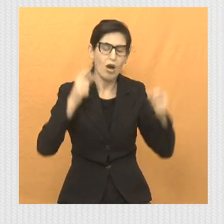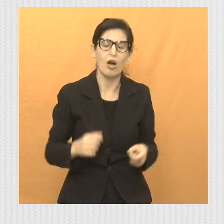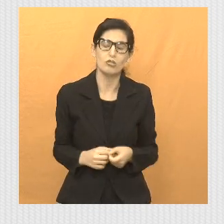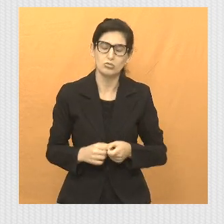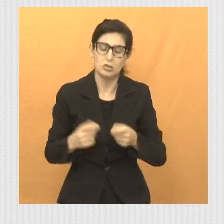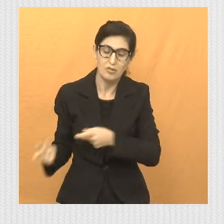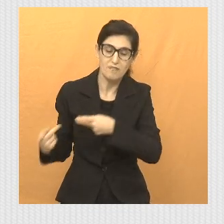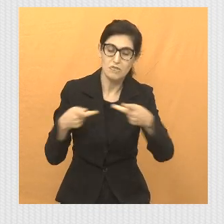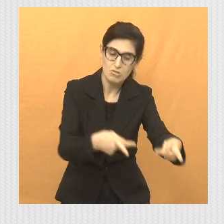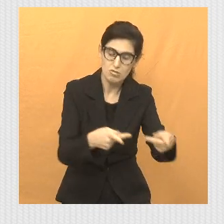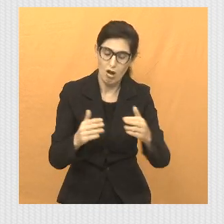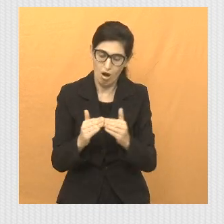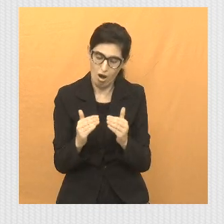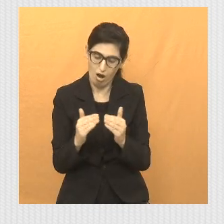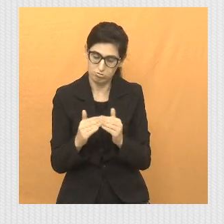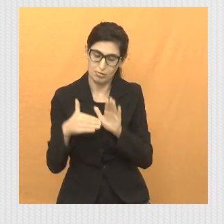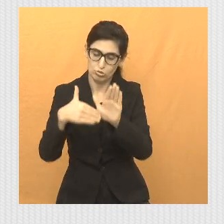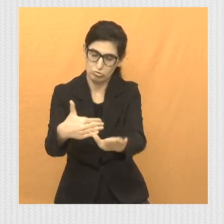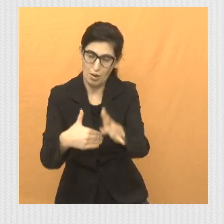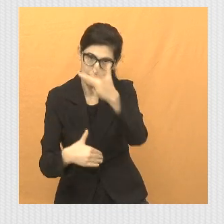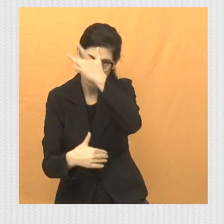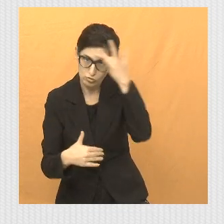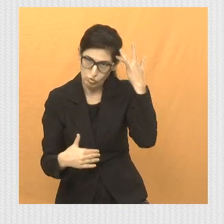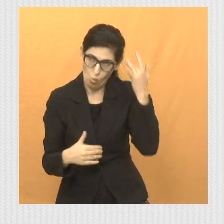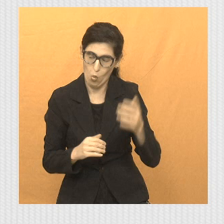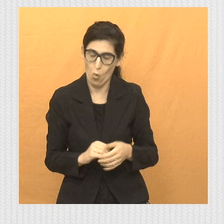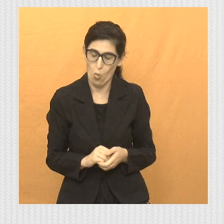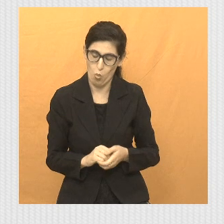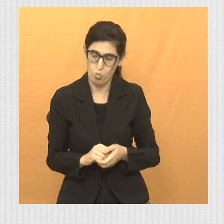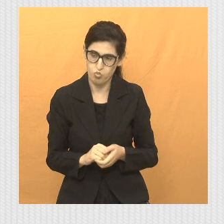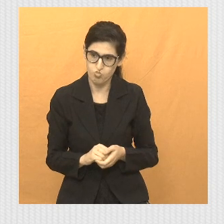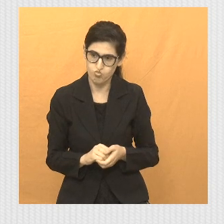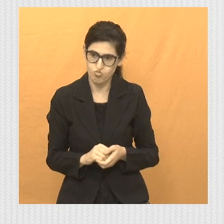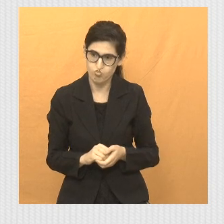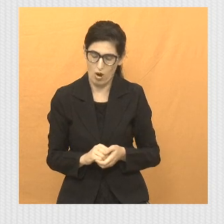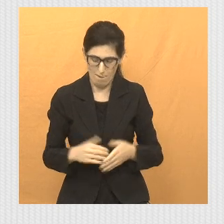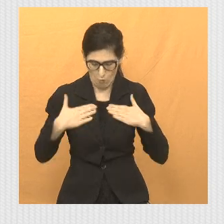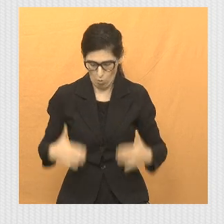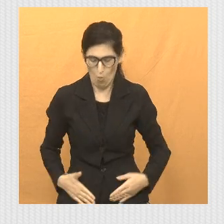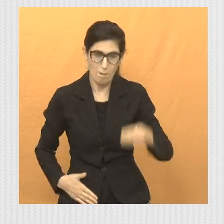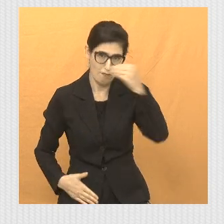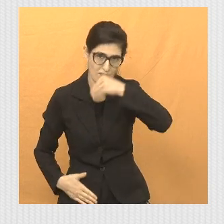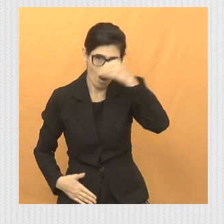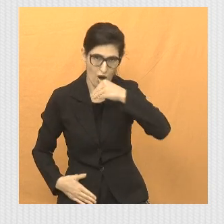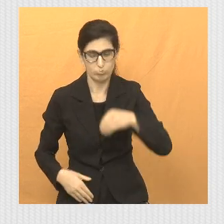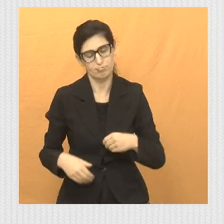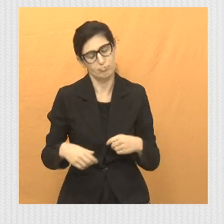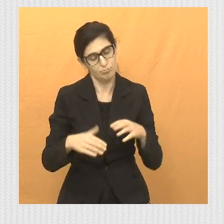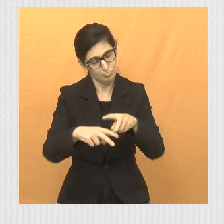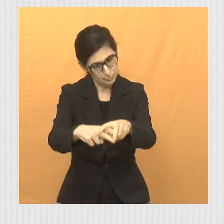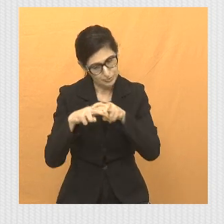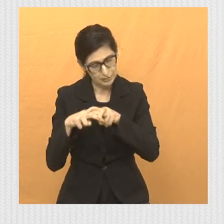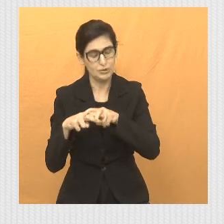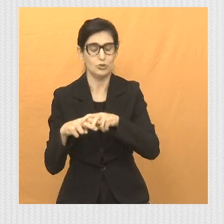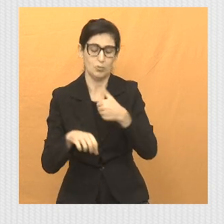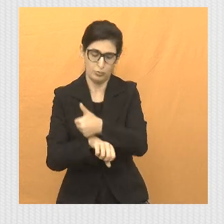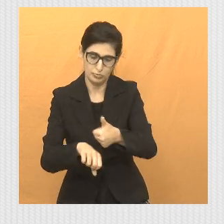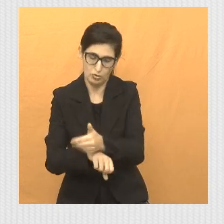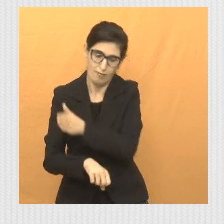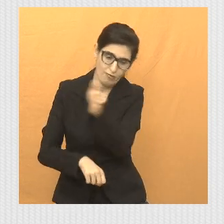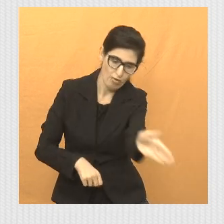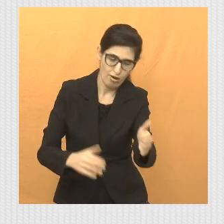visitas domiciliares realizadas por agente comunitário, observamos que houve um